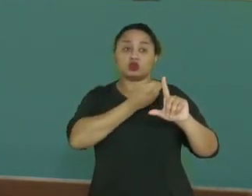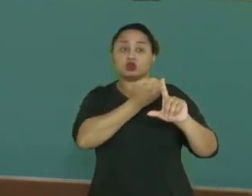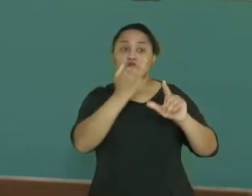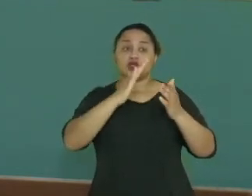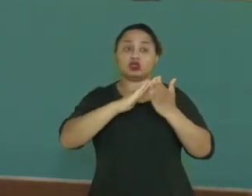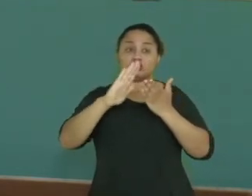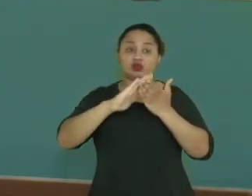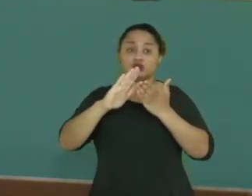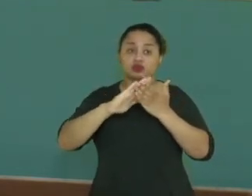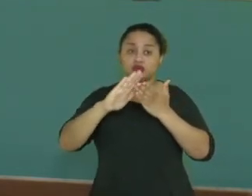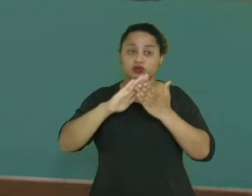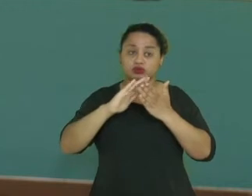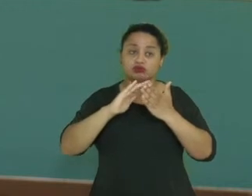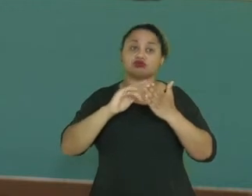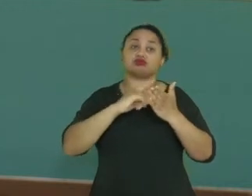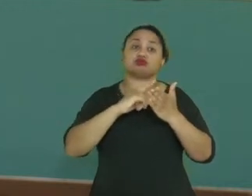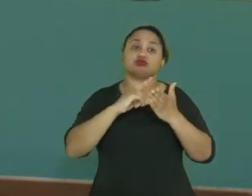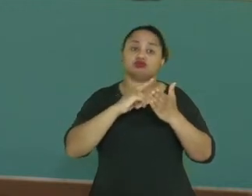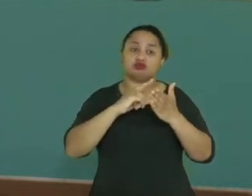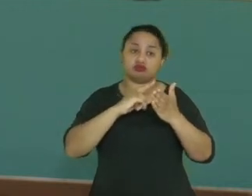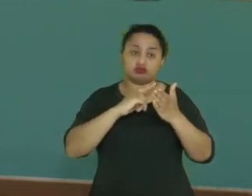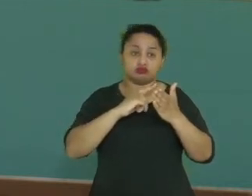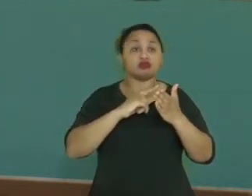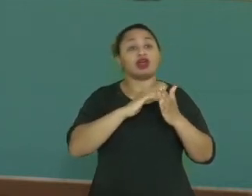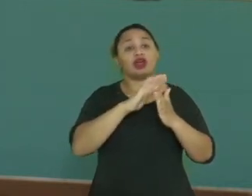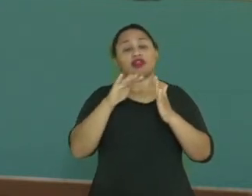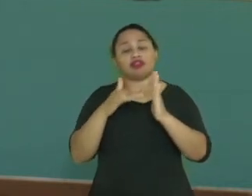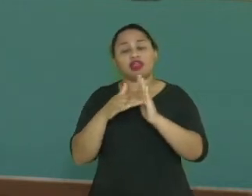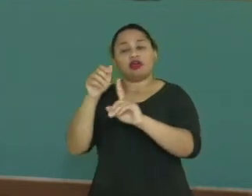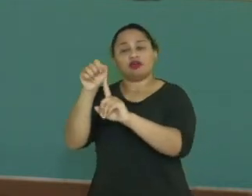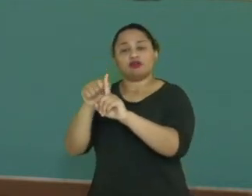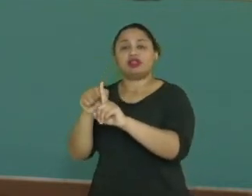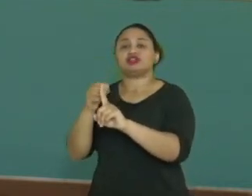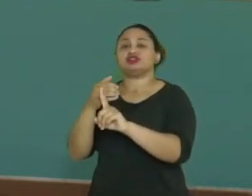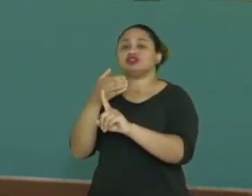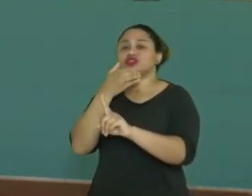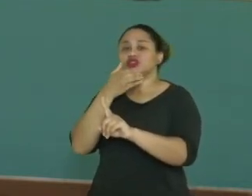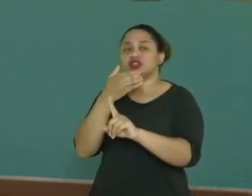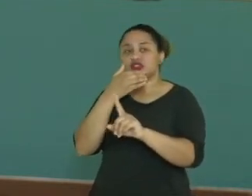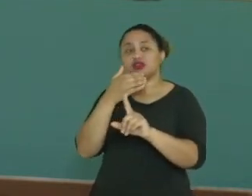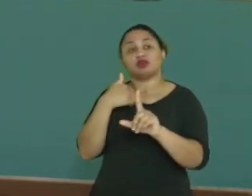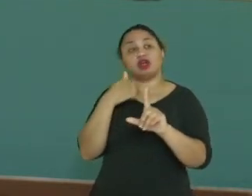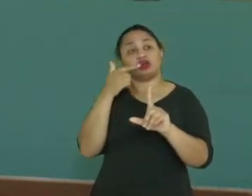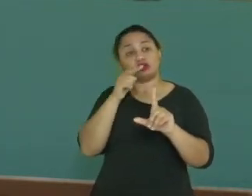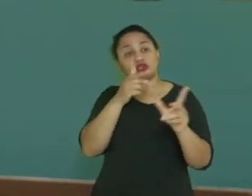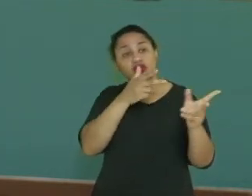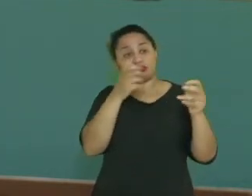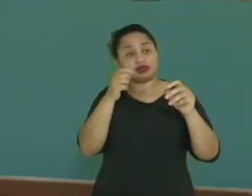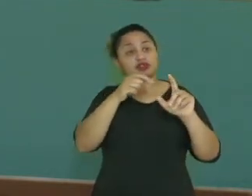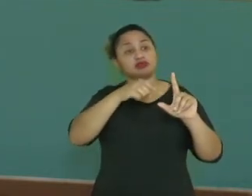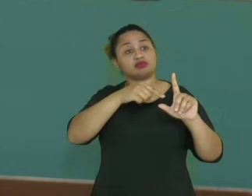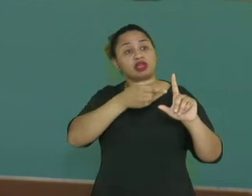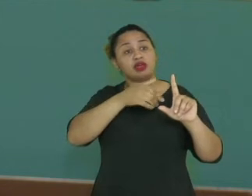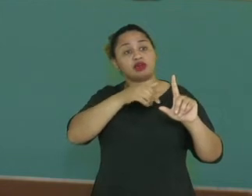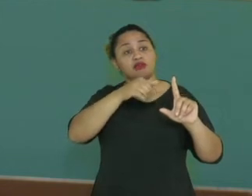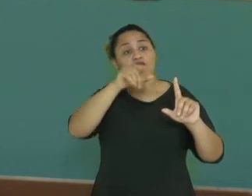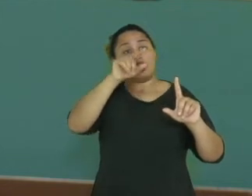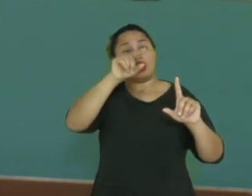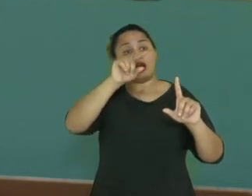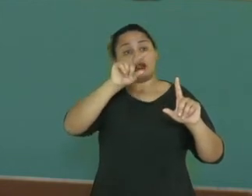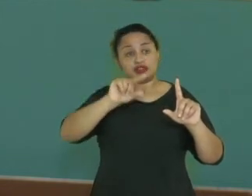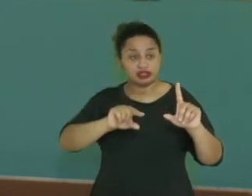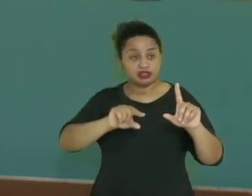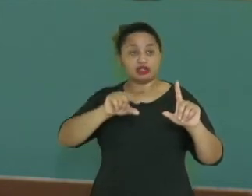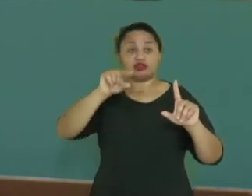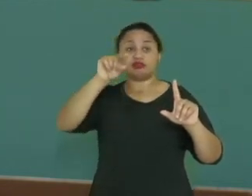vai maio, né? 571, até fechar ali esse um ano. Aí você consegue observar esse comportamento, né? Que subiu um